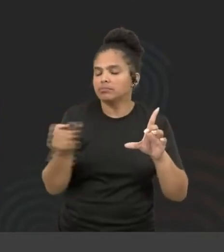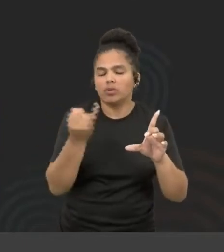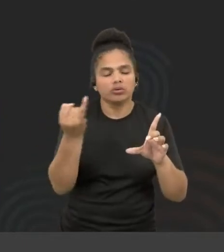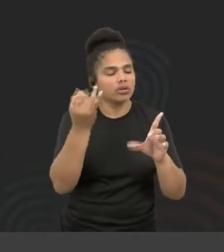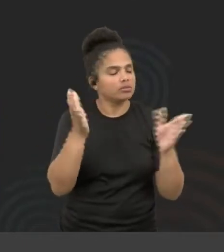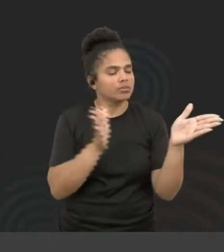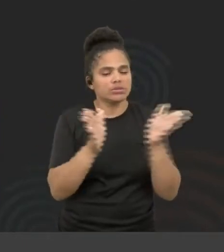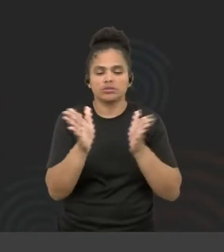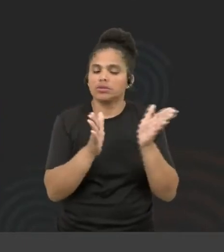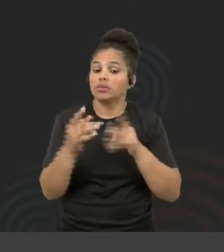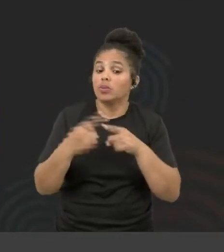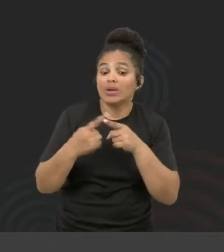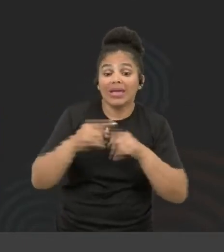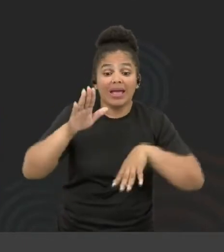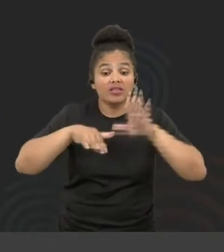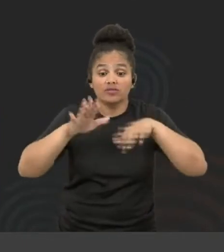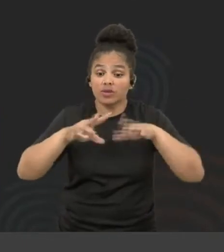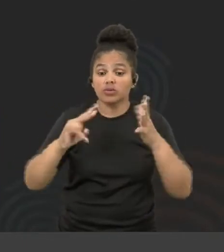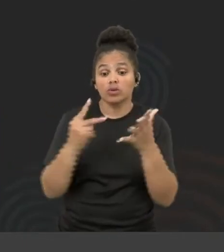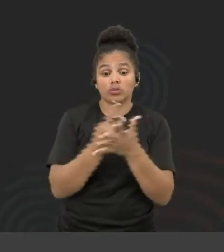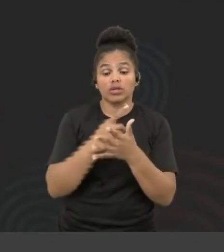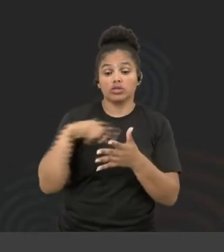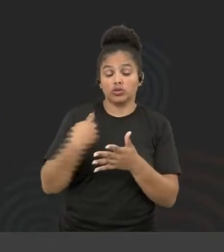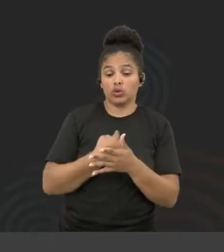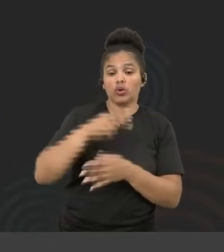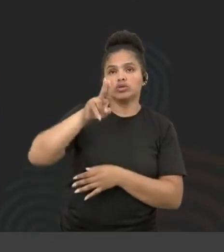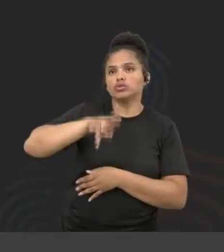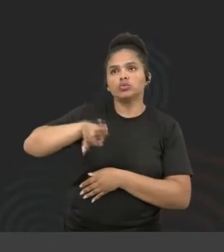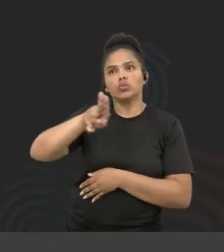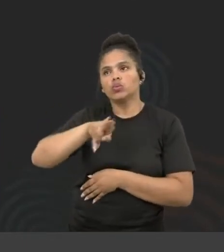porque muitas vezes a gente acaba utilizando